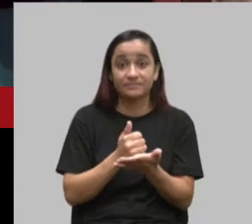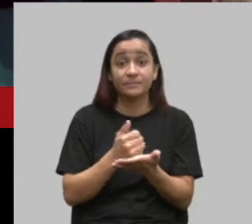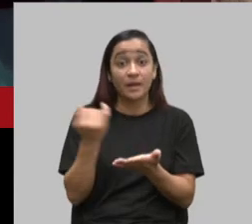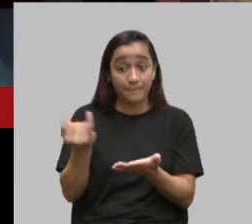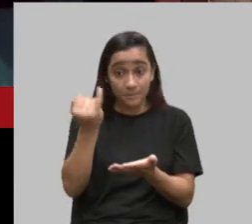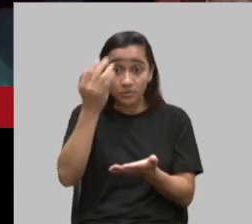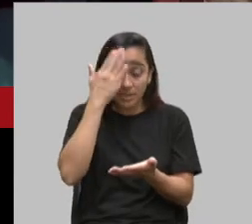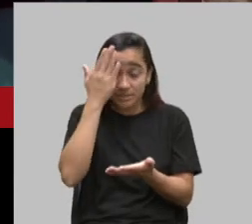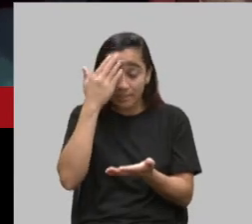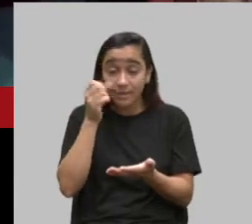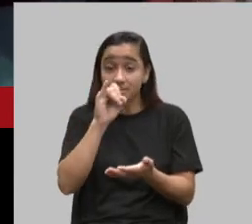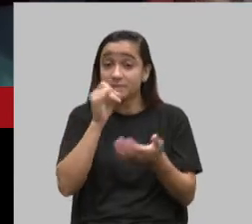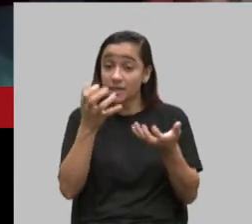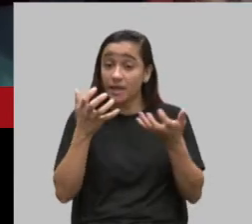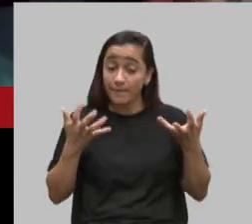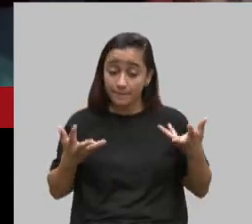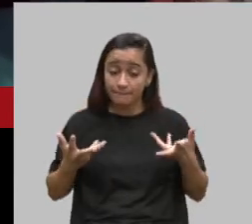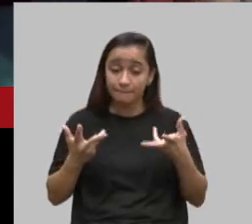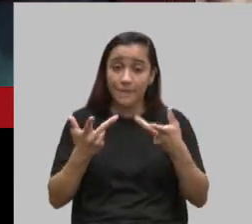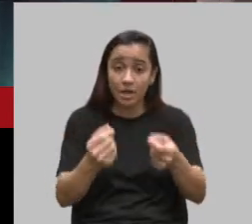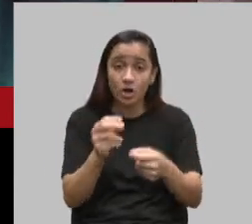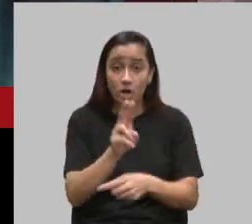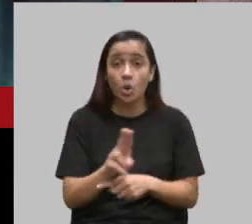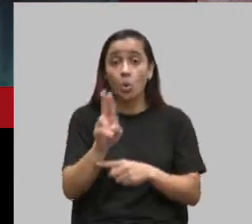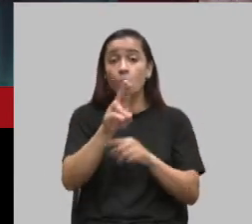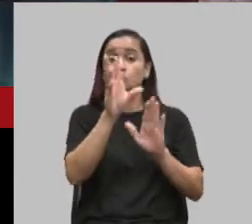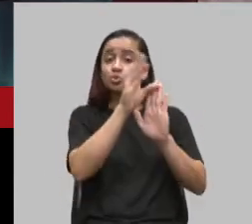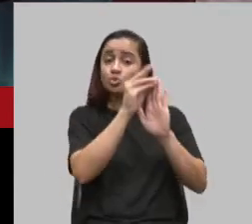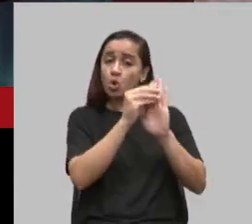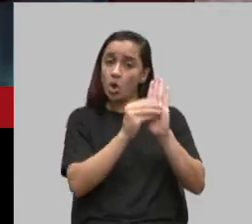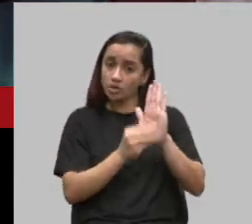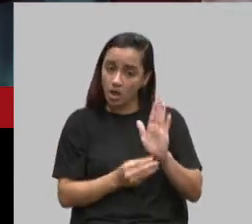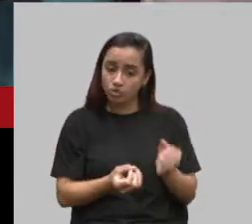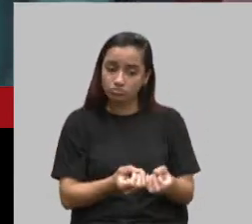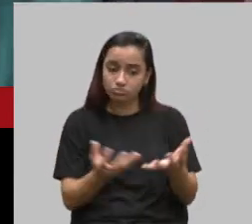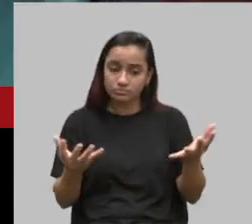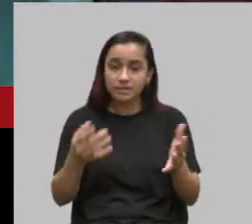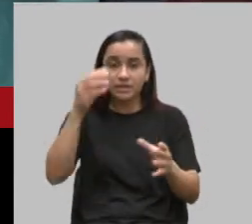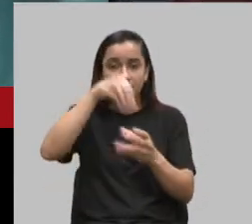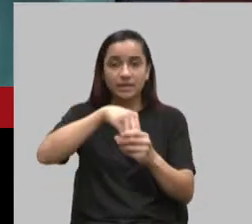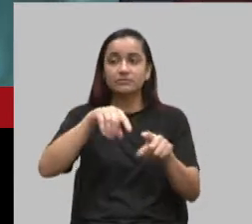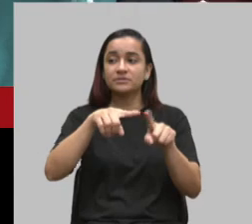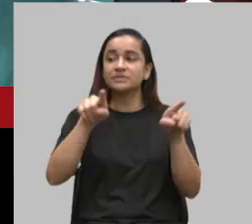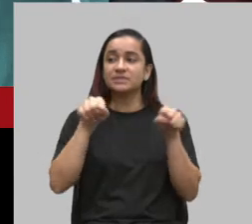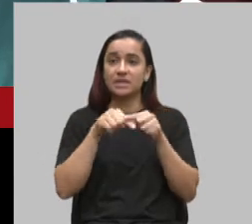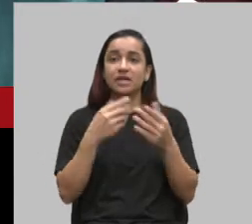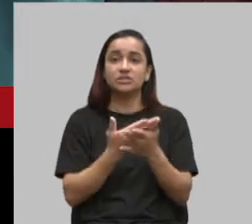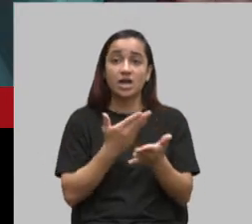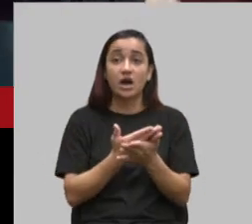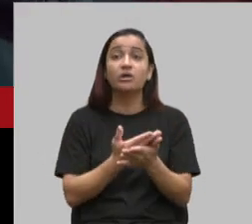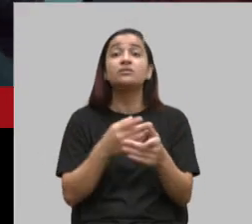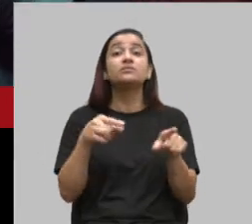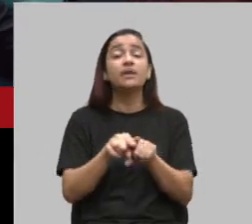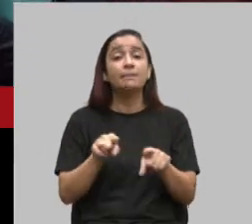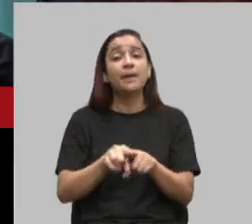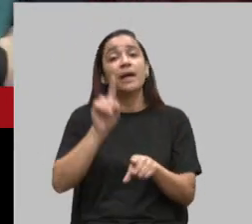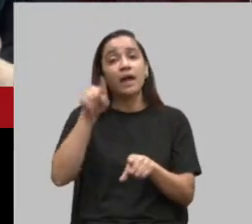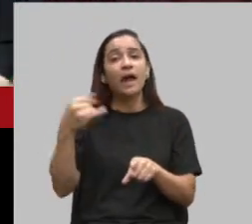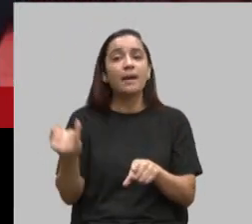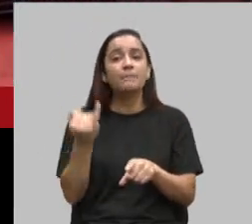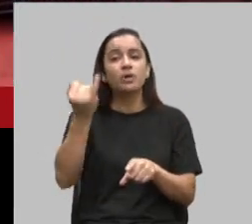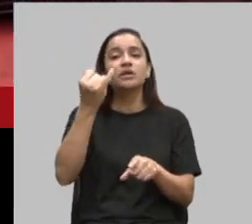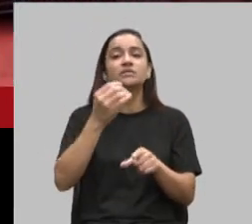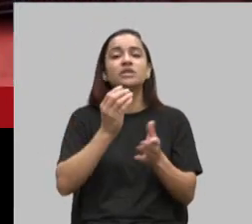melhorar a utilização dos conteúdos abordados em sala de aula é necessário investir em novas